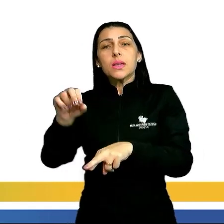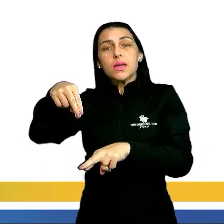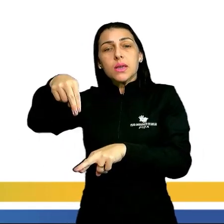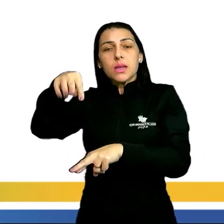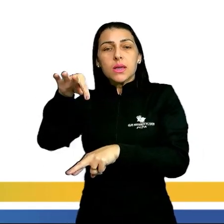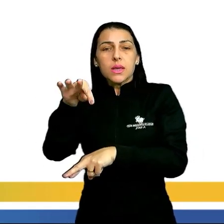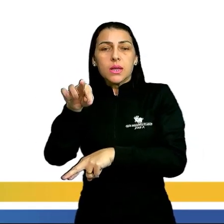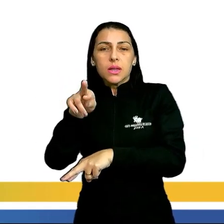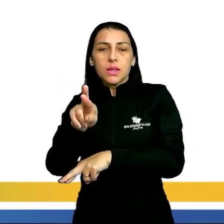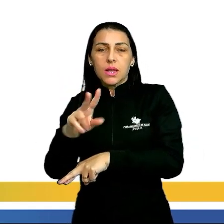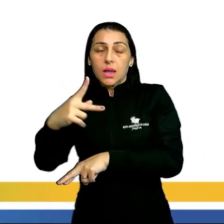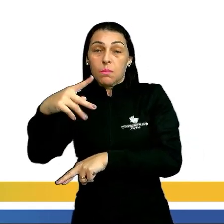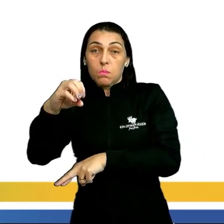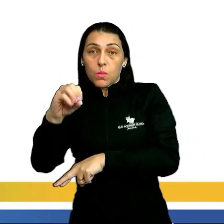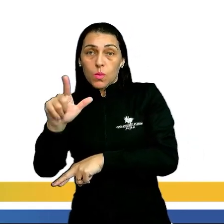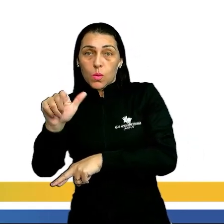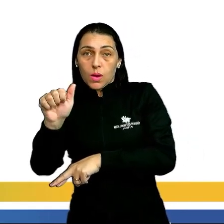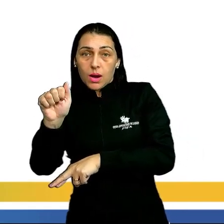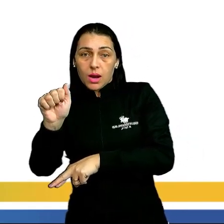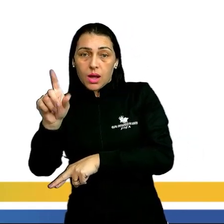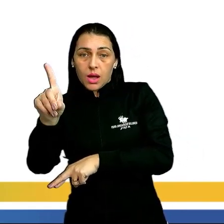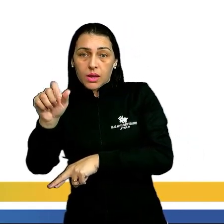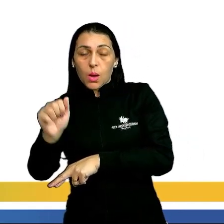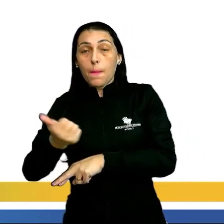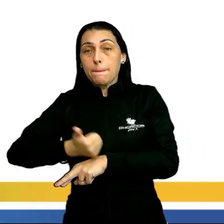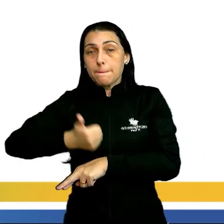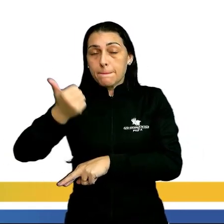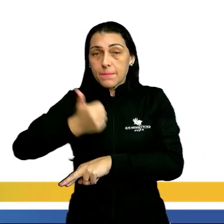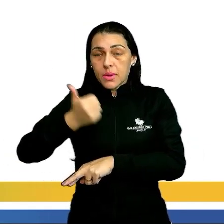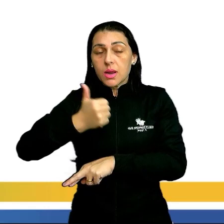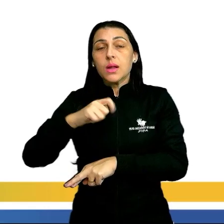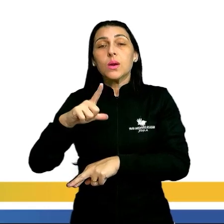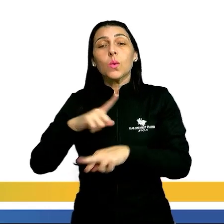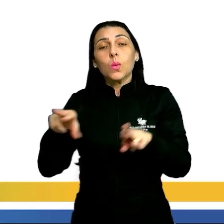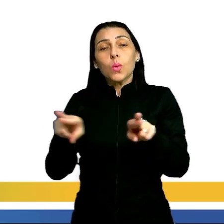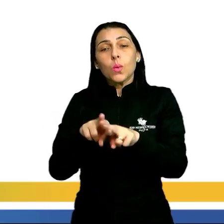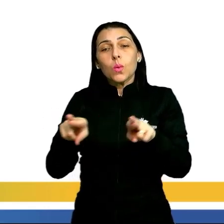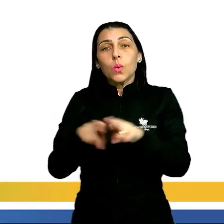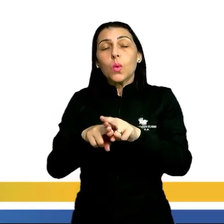em que o primeiro verso ele rima com o